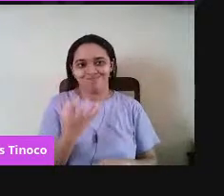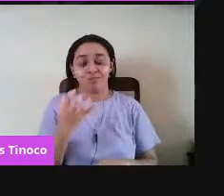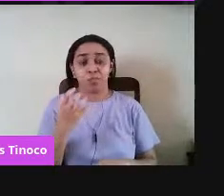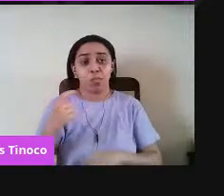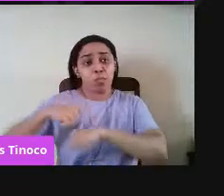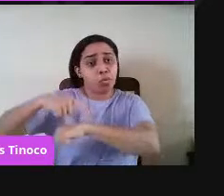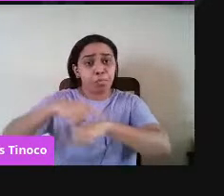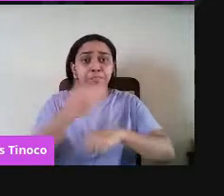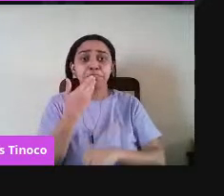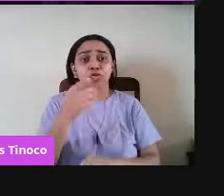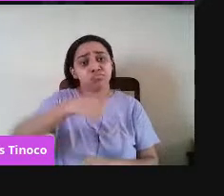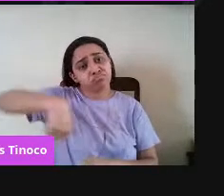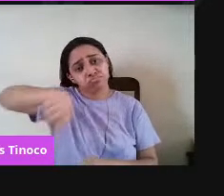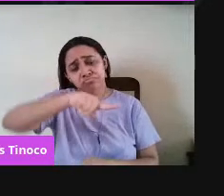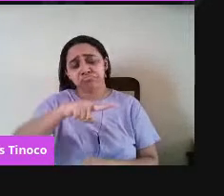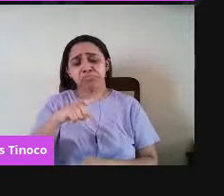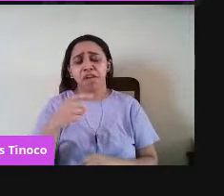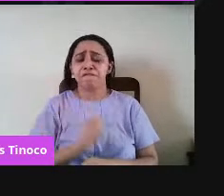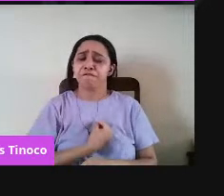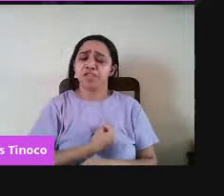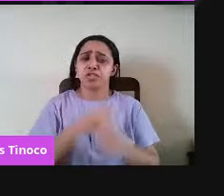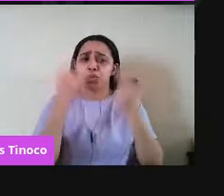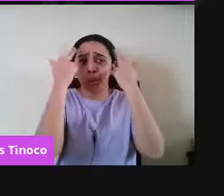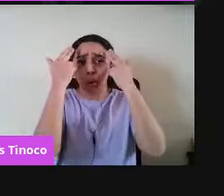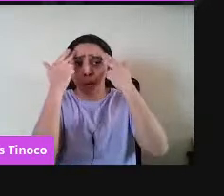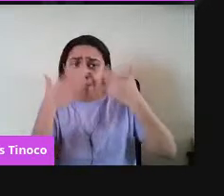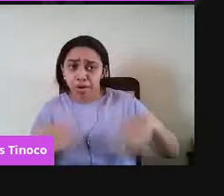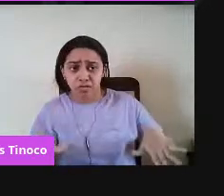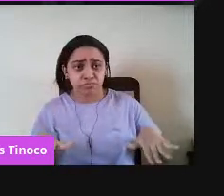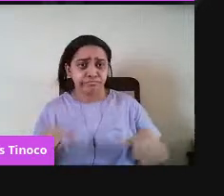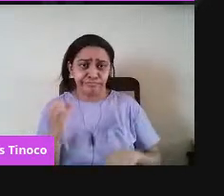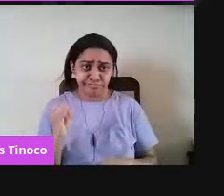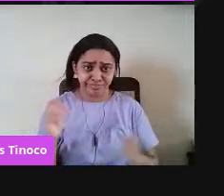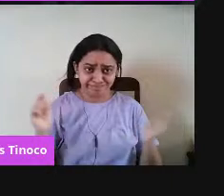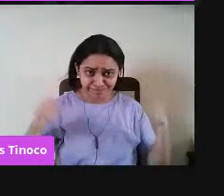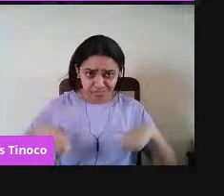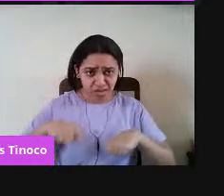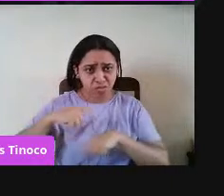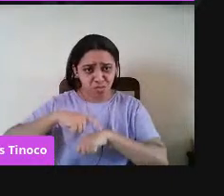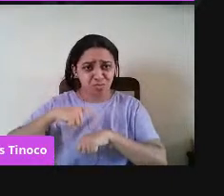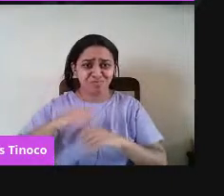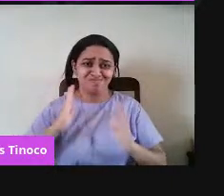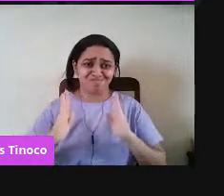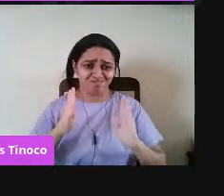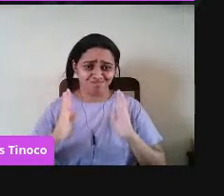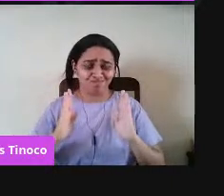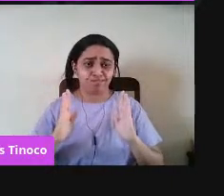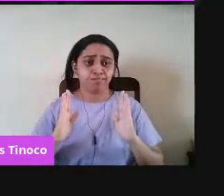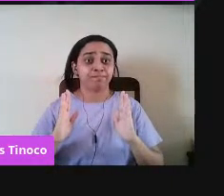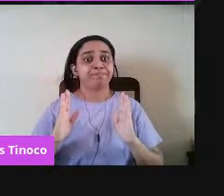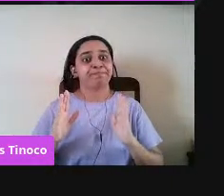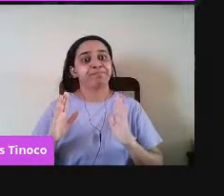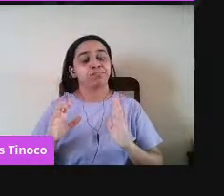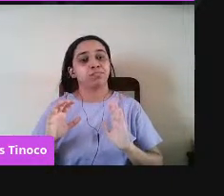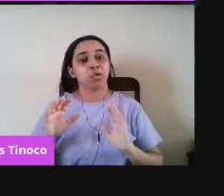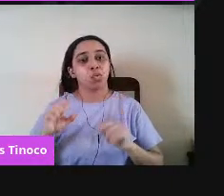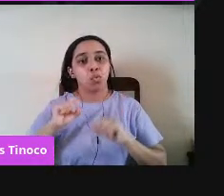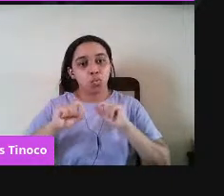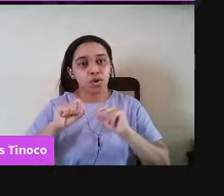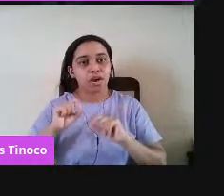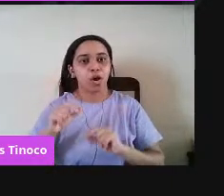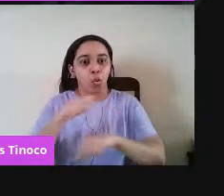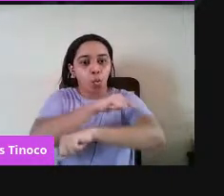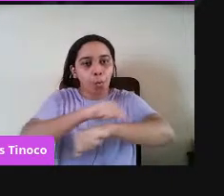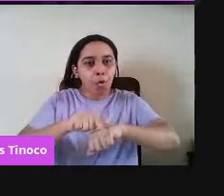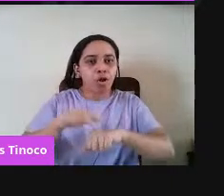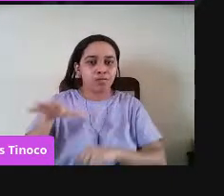à vida normal, como se isso fosse possível naquele momento. Apesar das reações de setores do governo,